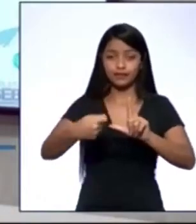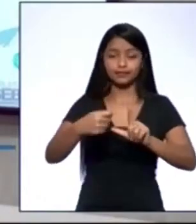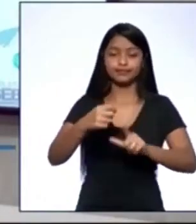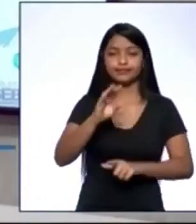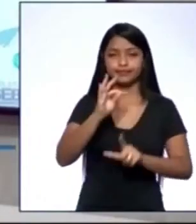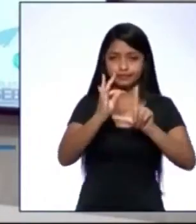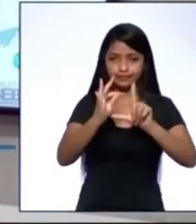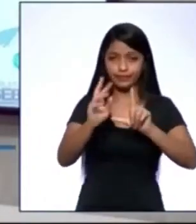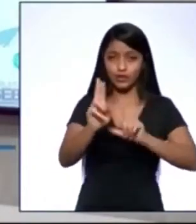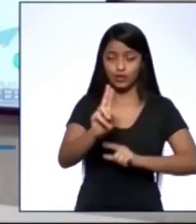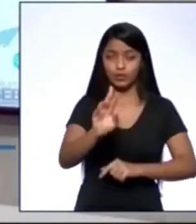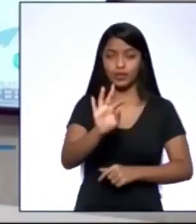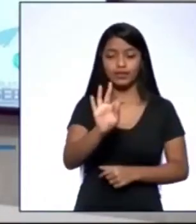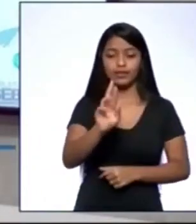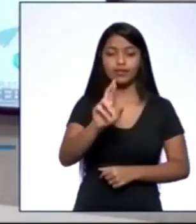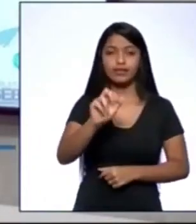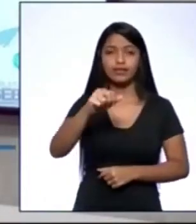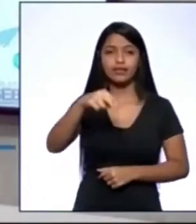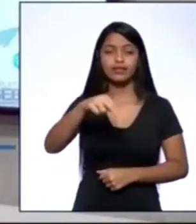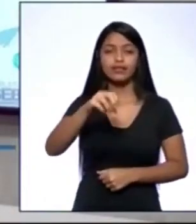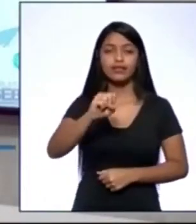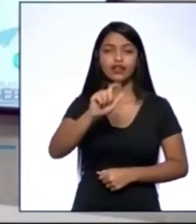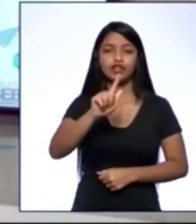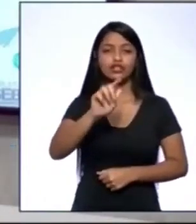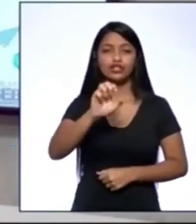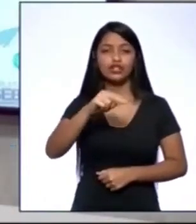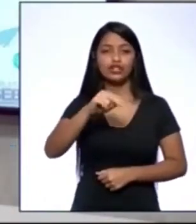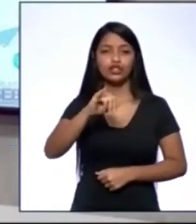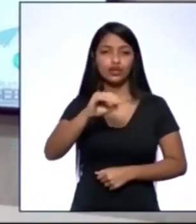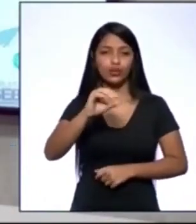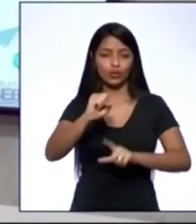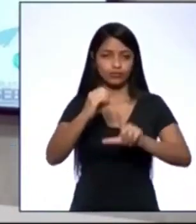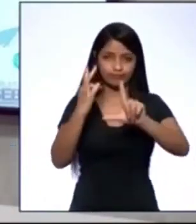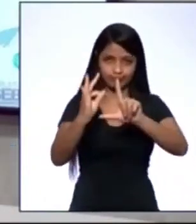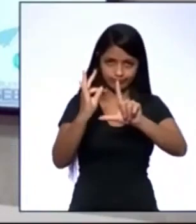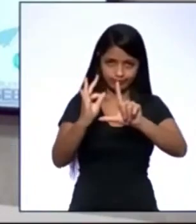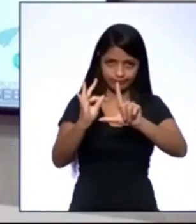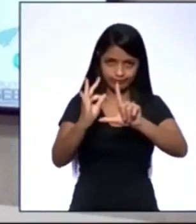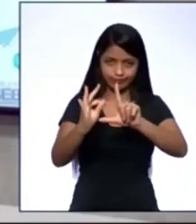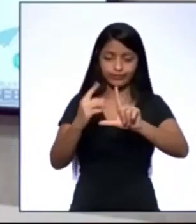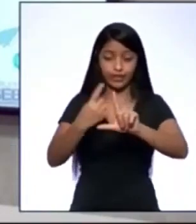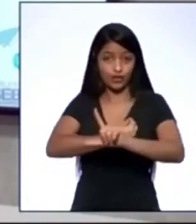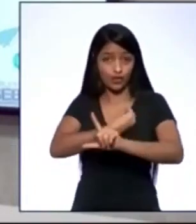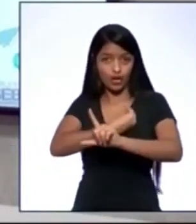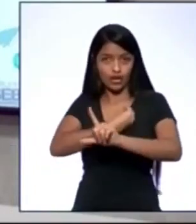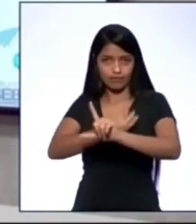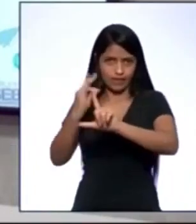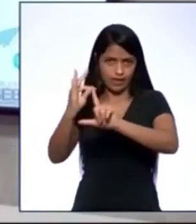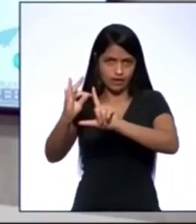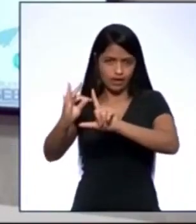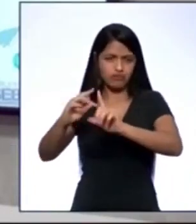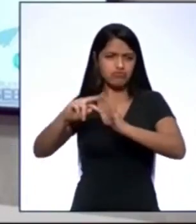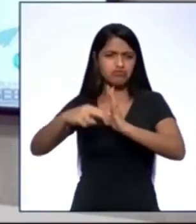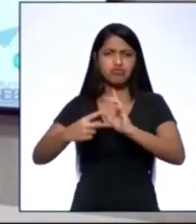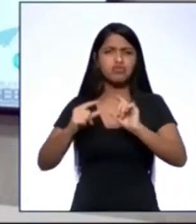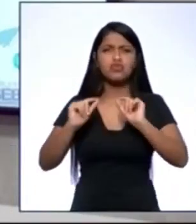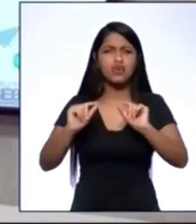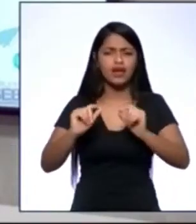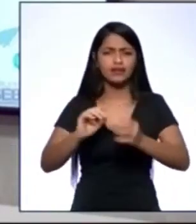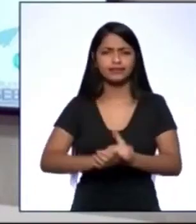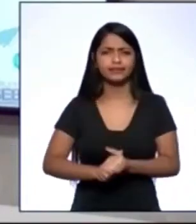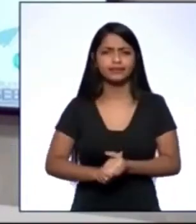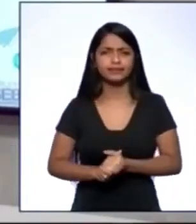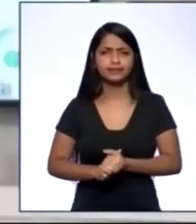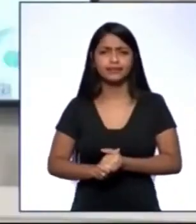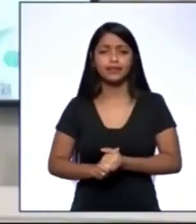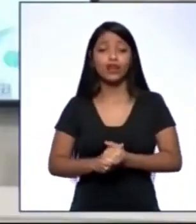cá comigo, ó. Olha o que é um organismo transgênico. Segue aqui na tela, ó. O organismo transgênico é um organismo que é